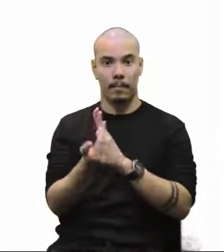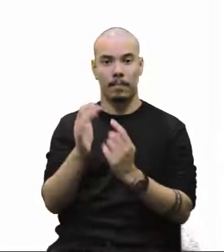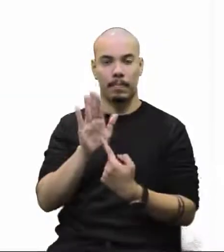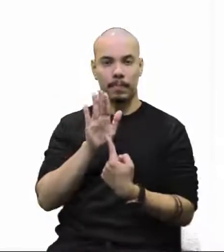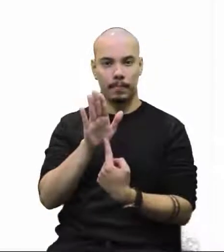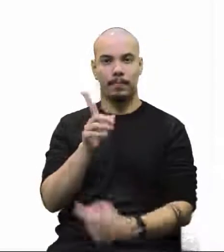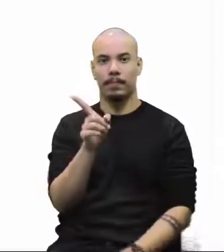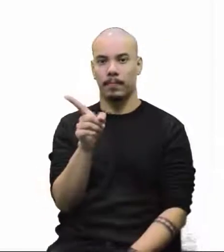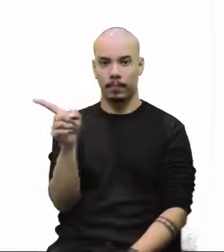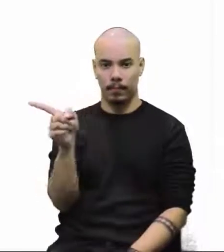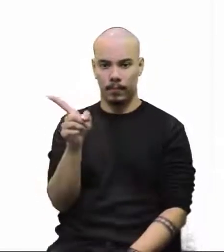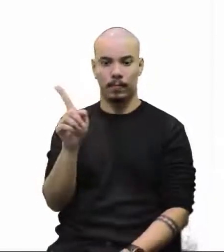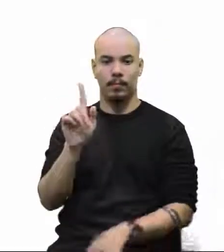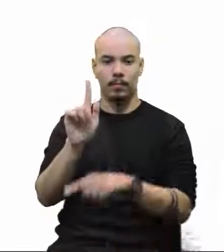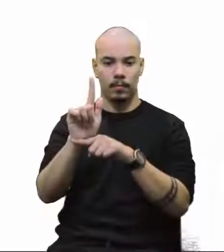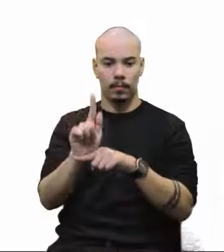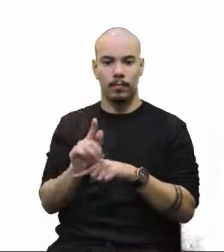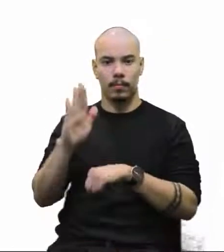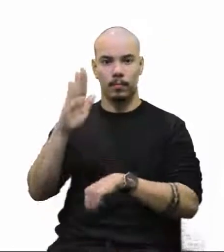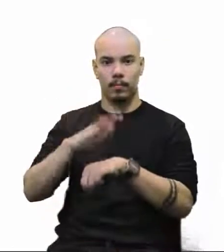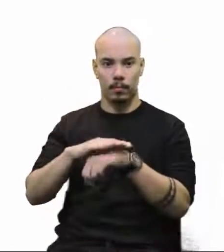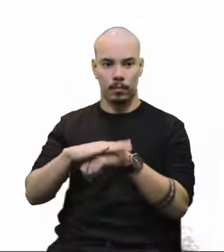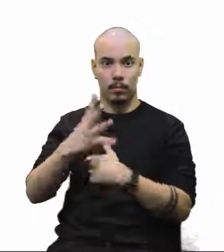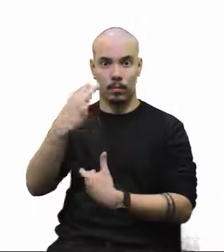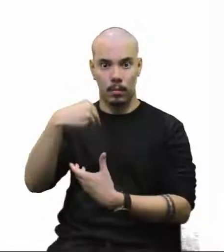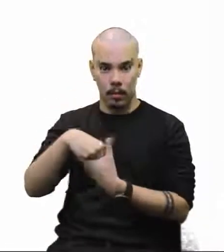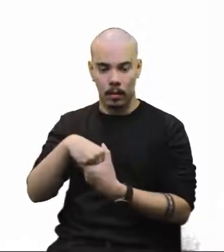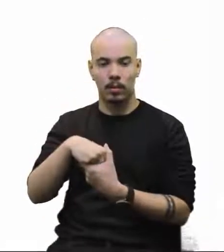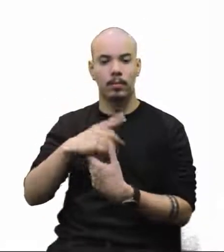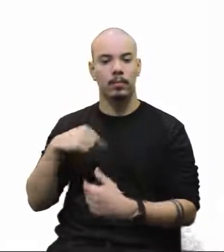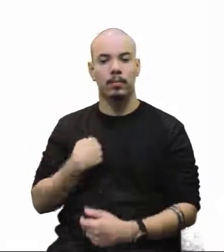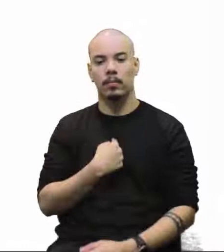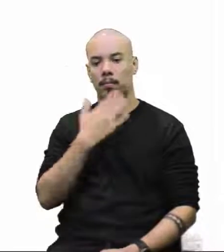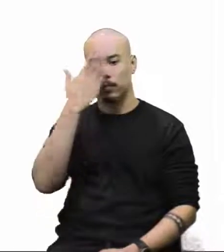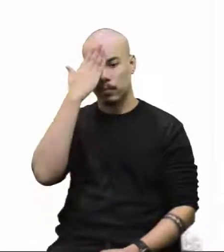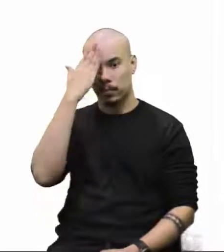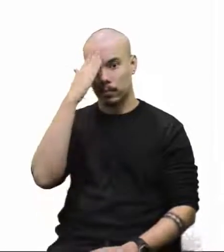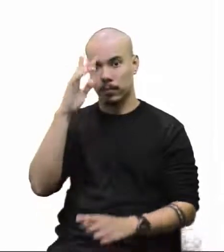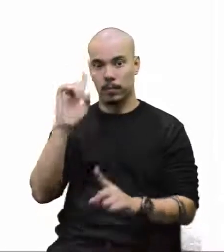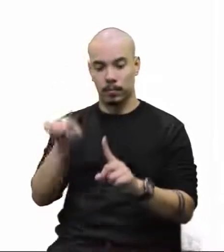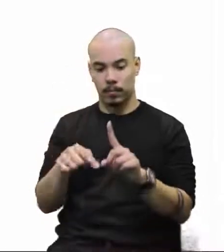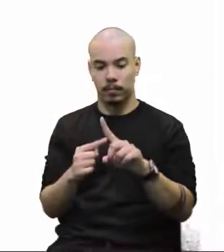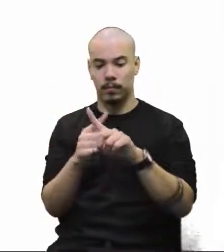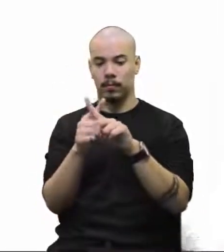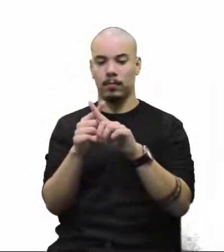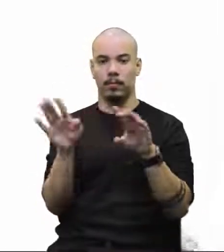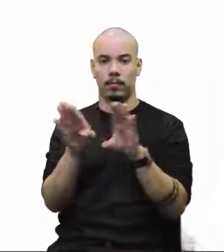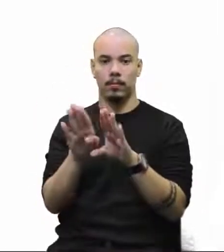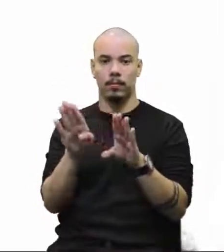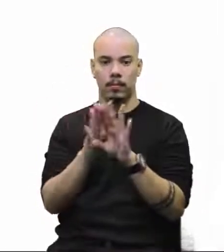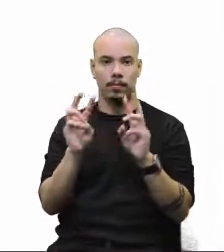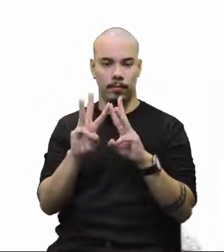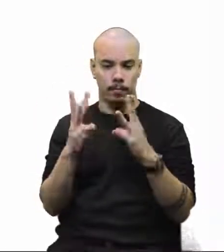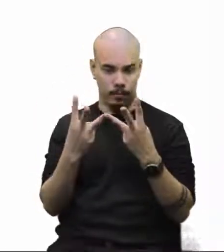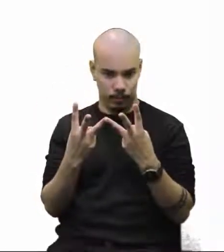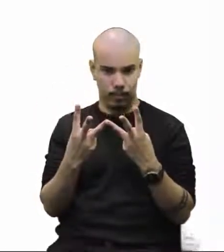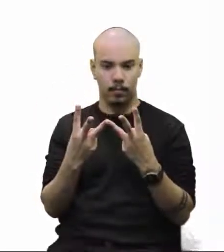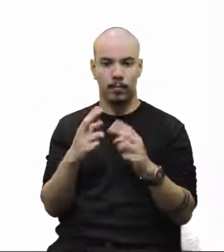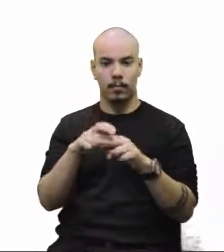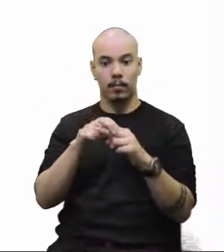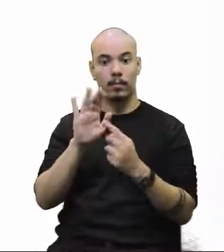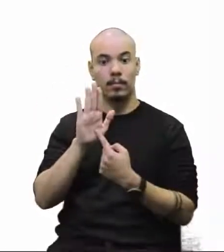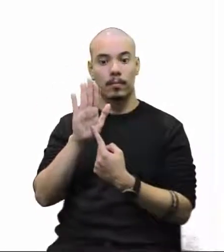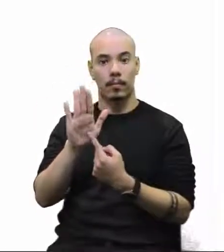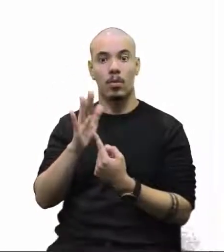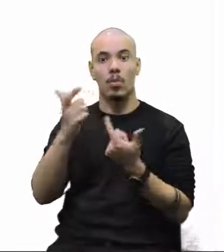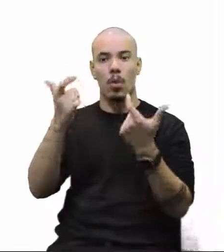isso, né? Que a gravidade atua, né? A gravidade vezes a massa, então eu vou ter aí a força peso. Então, está aqui mostrando para onde